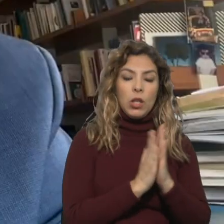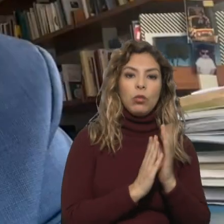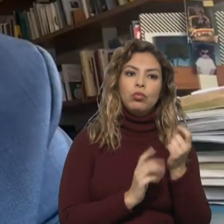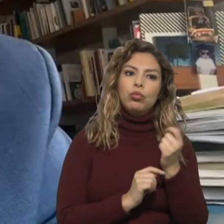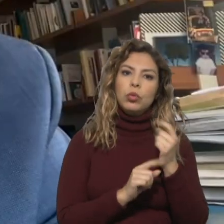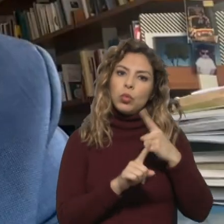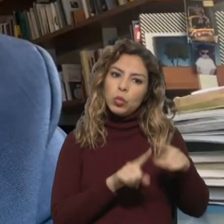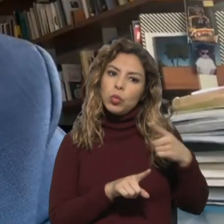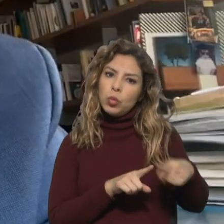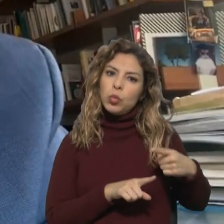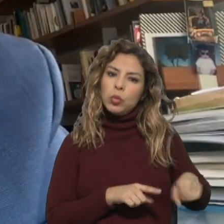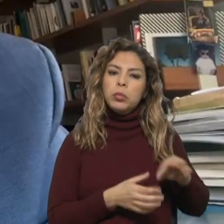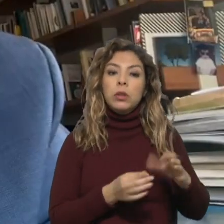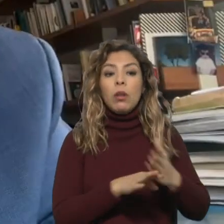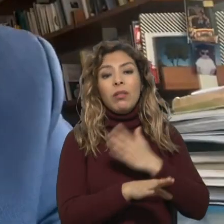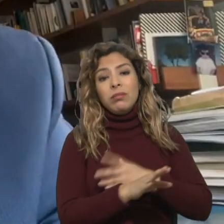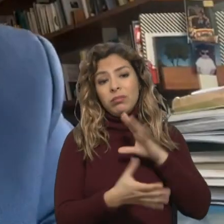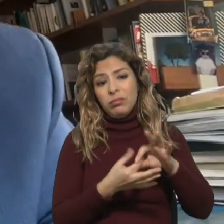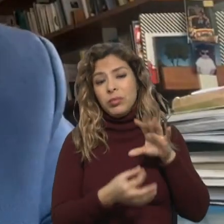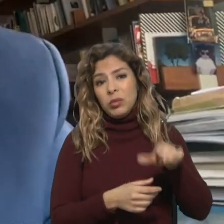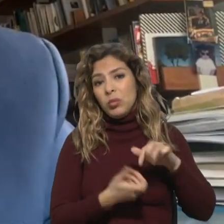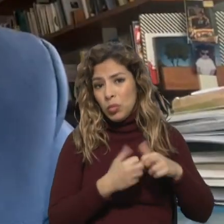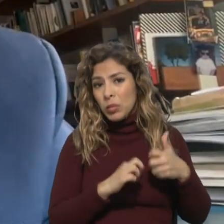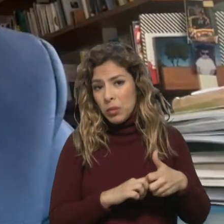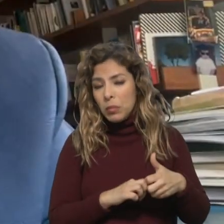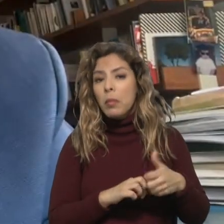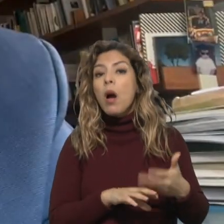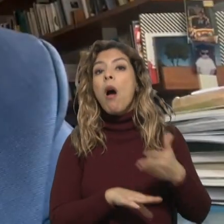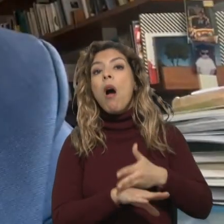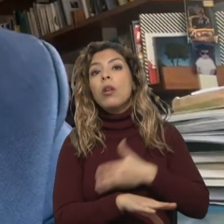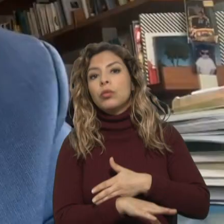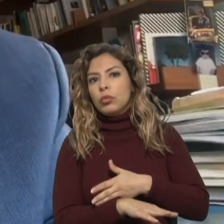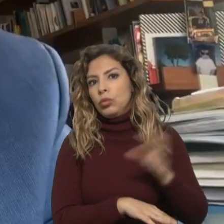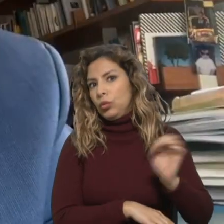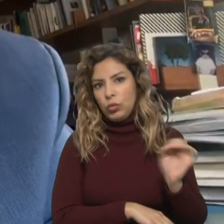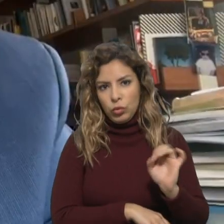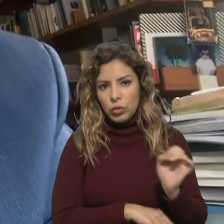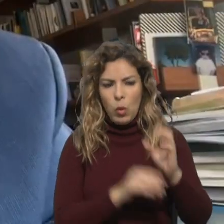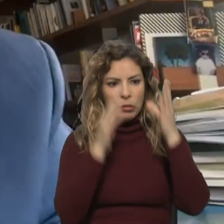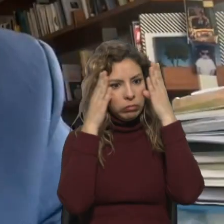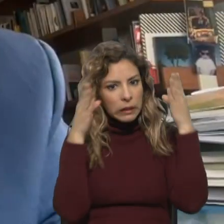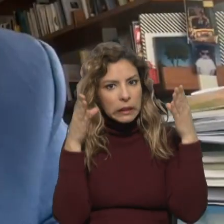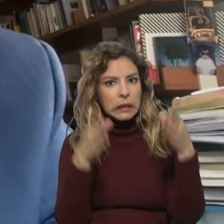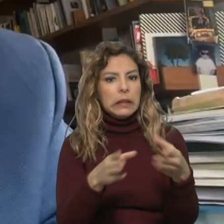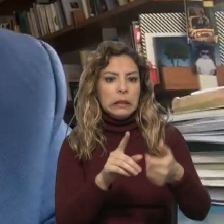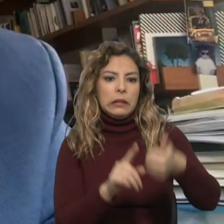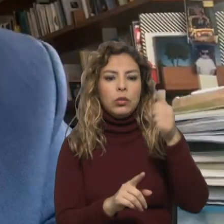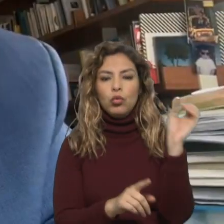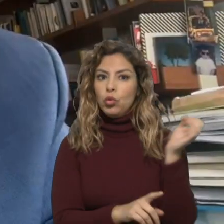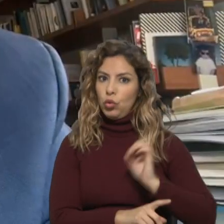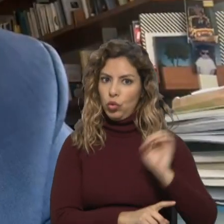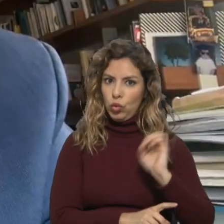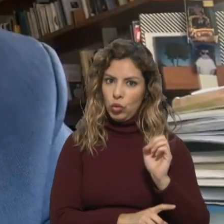em relação a este problema, não tinha havido ainda um documento tão concentrado aqui e mesmo